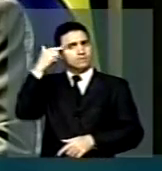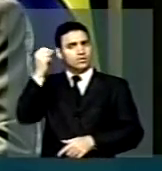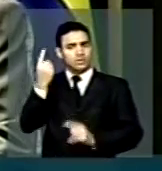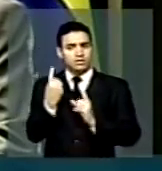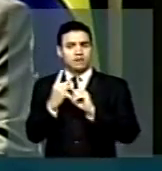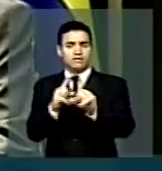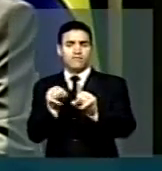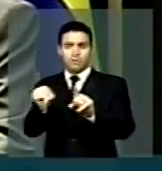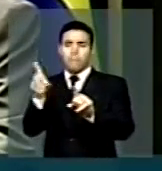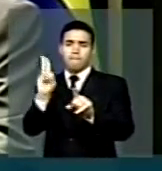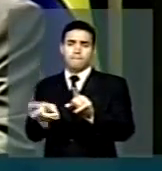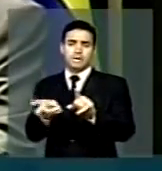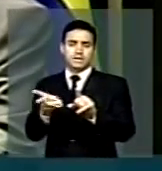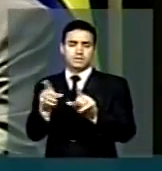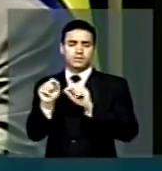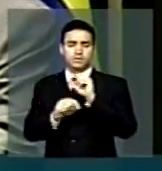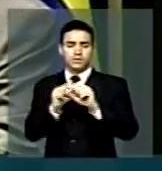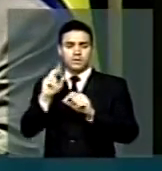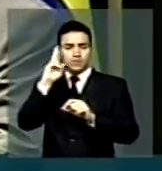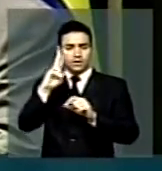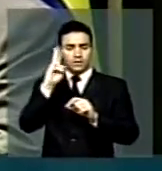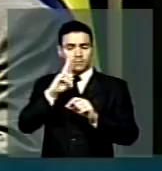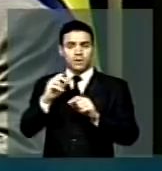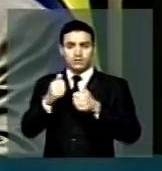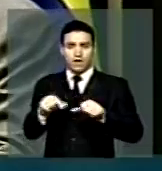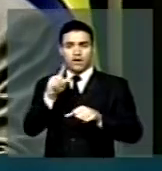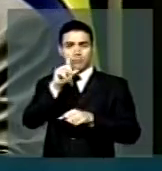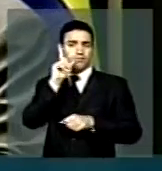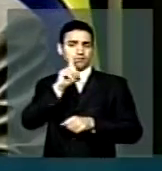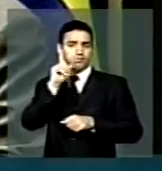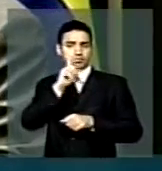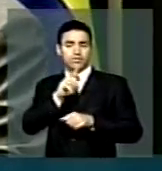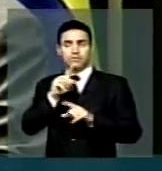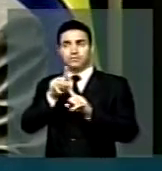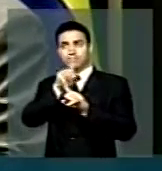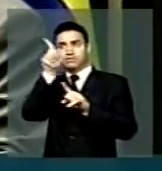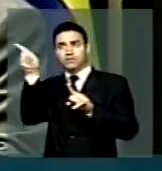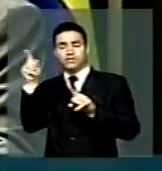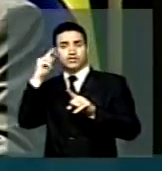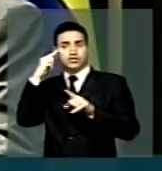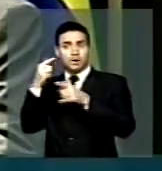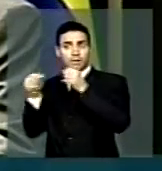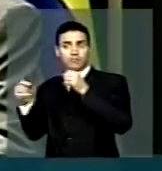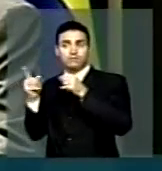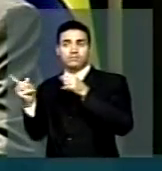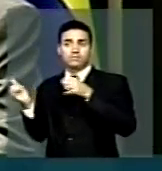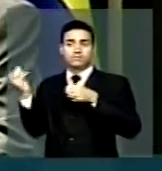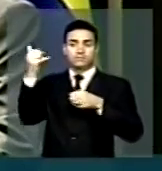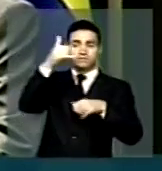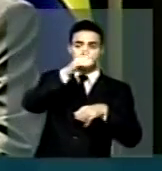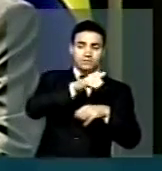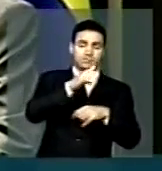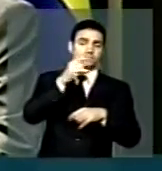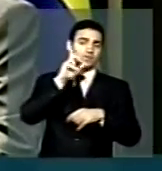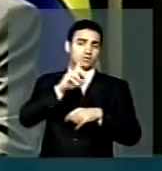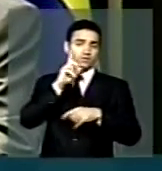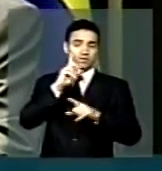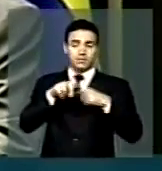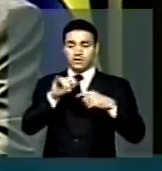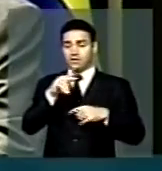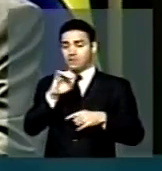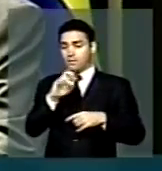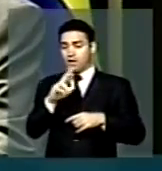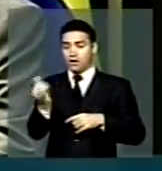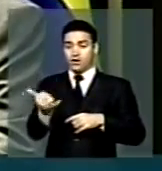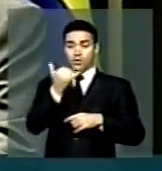era aquele mesmo. Me recordo que eu estava nos Estados Unidos, voltando do Japão, quando fui surpreendido por uma ligação telefônica do presidente